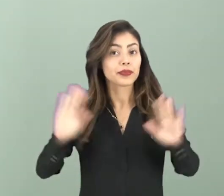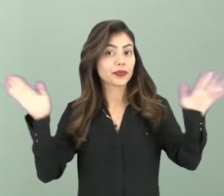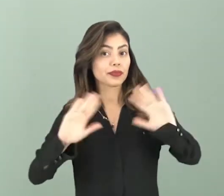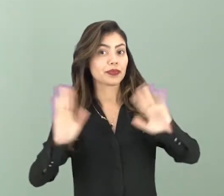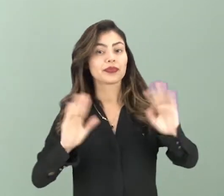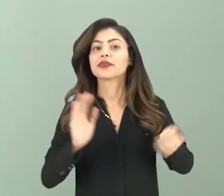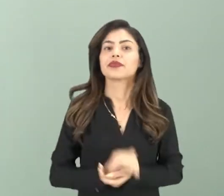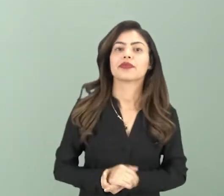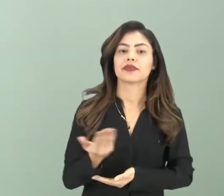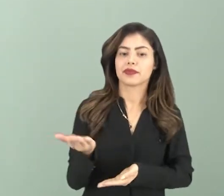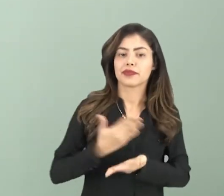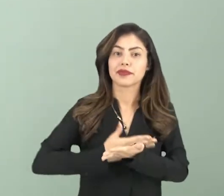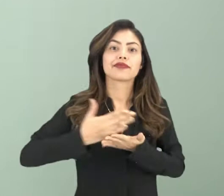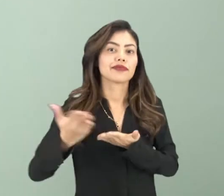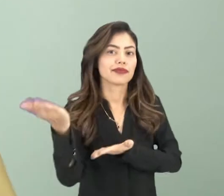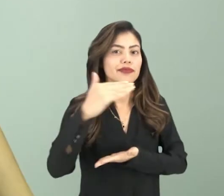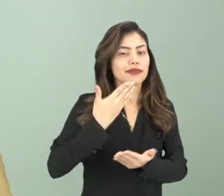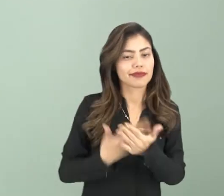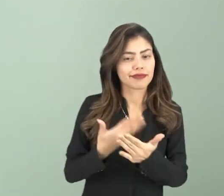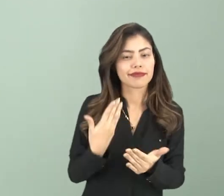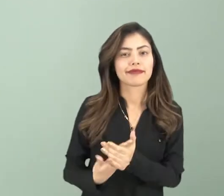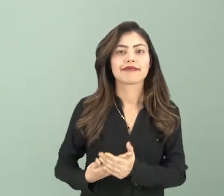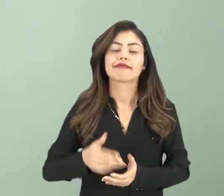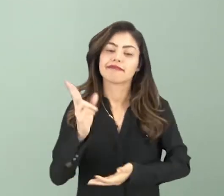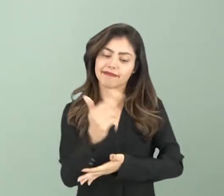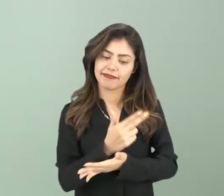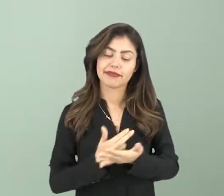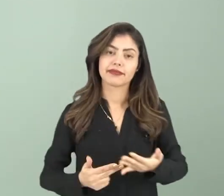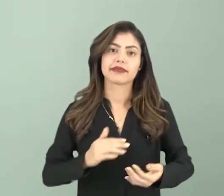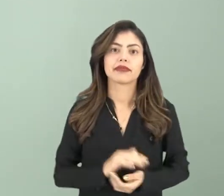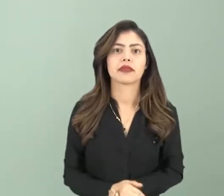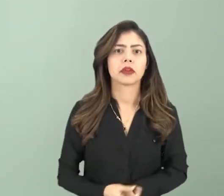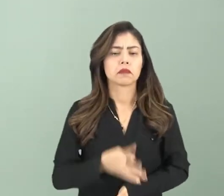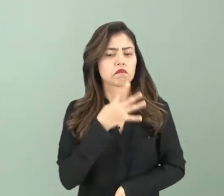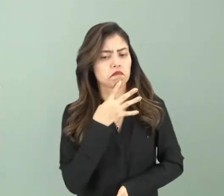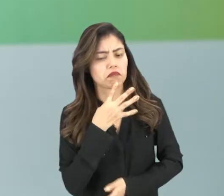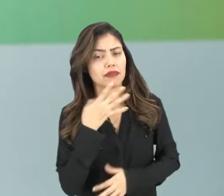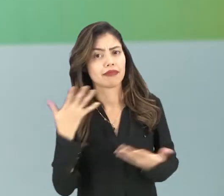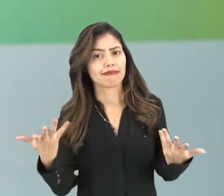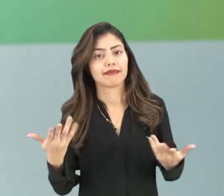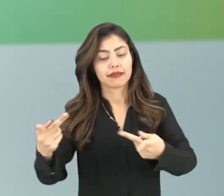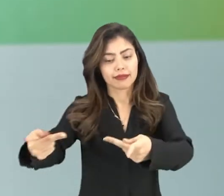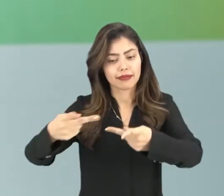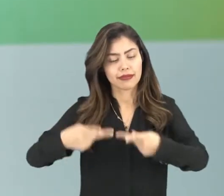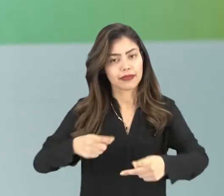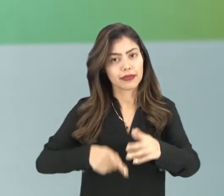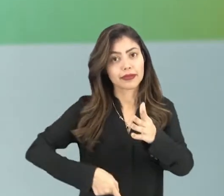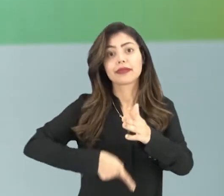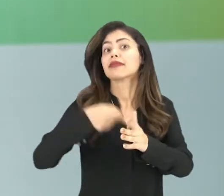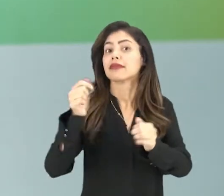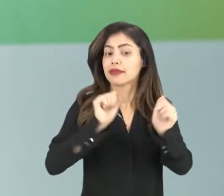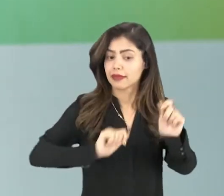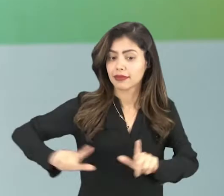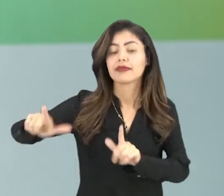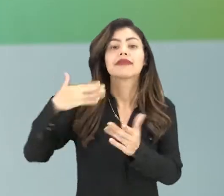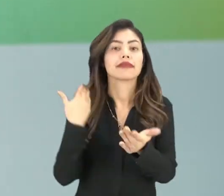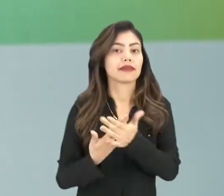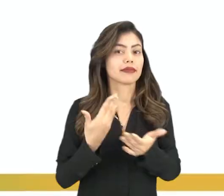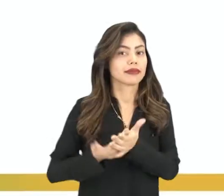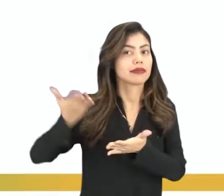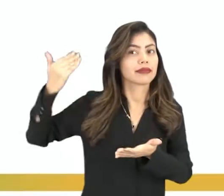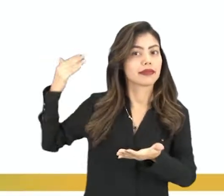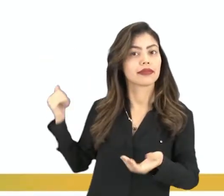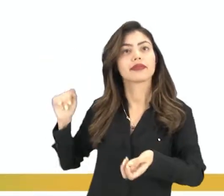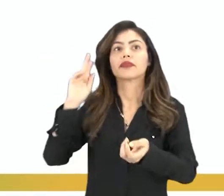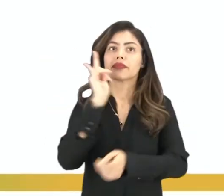Olá! Vamos iniciar mais uma aula de arte. Para quem não me conhece, te convido a ler o primeiro slide da nossa aula.